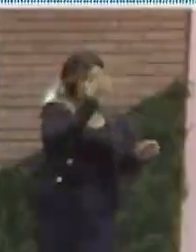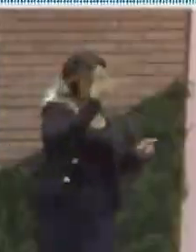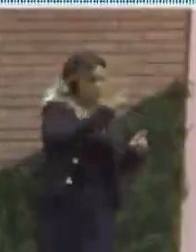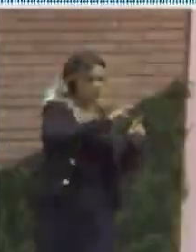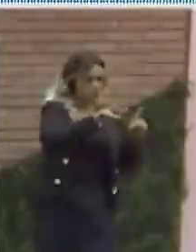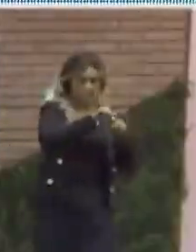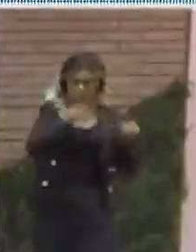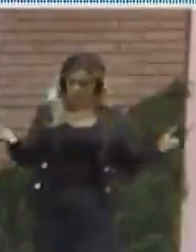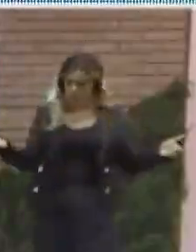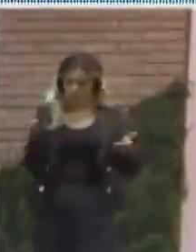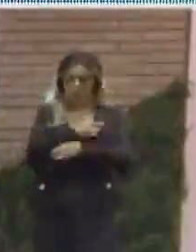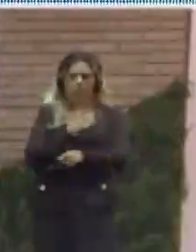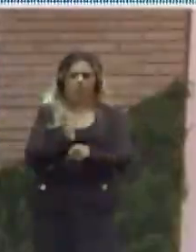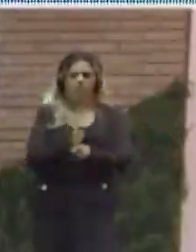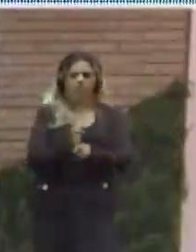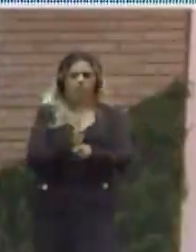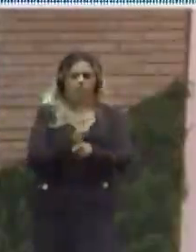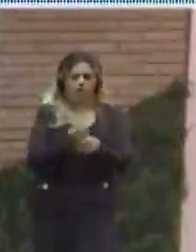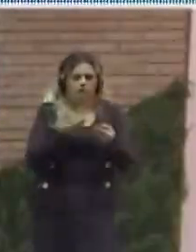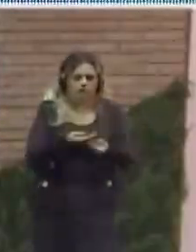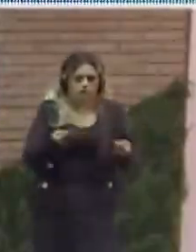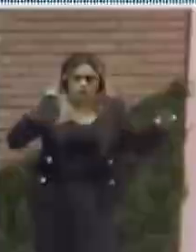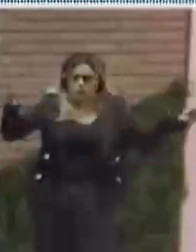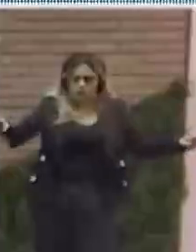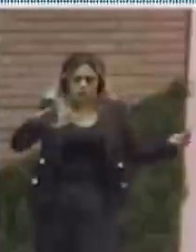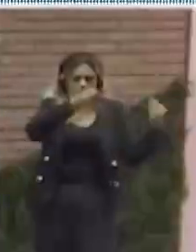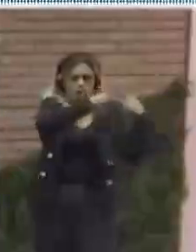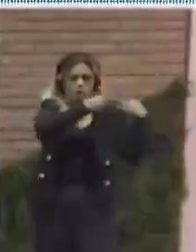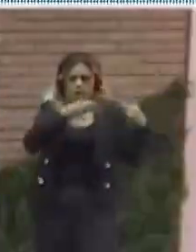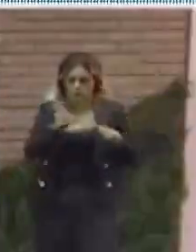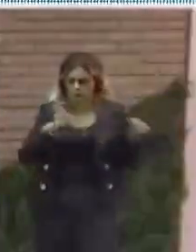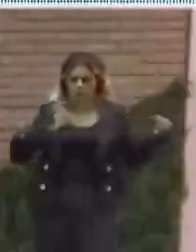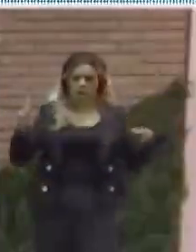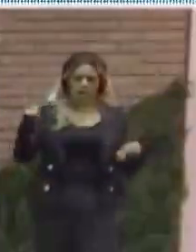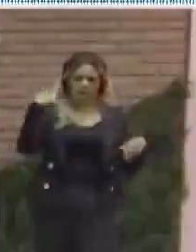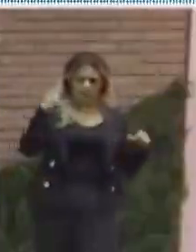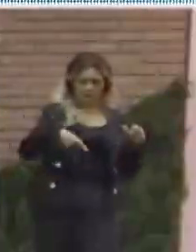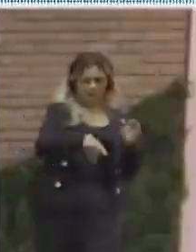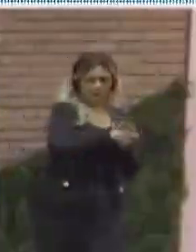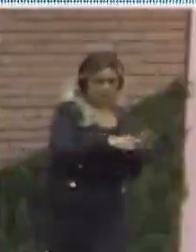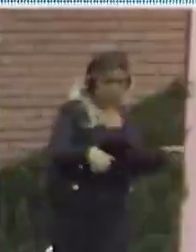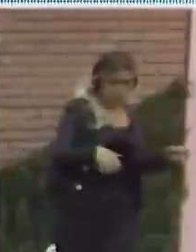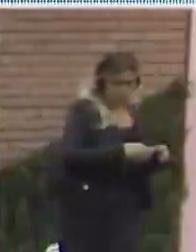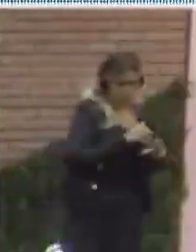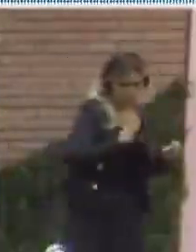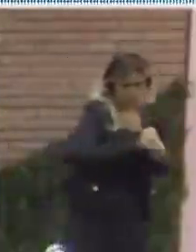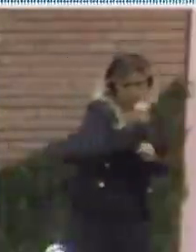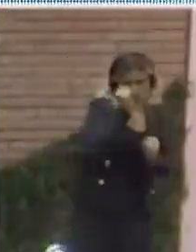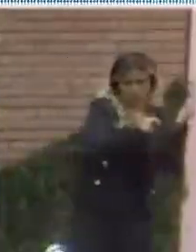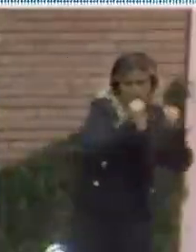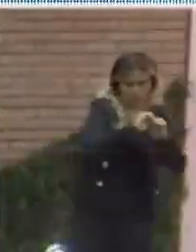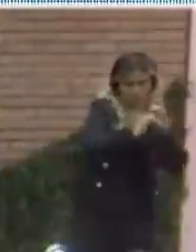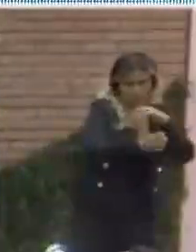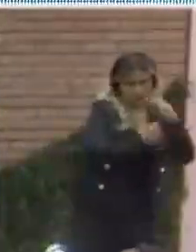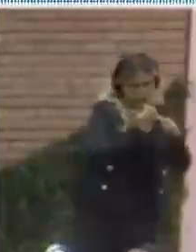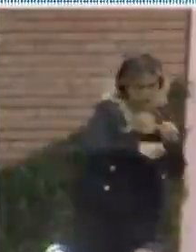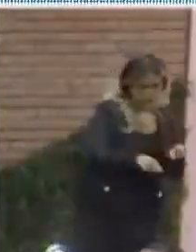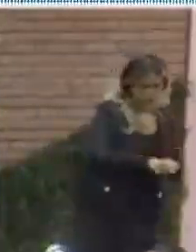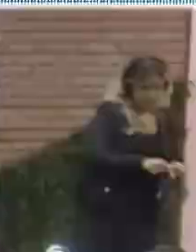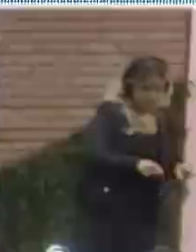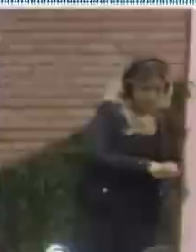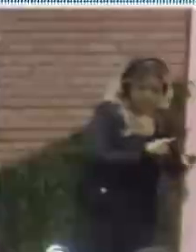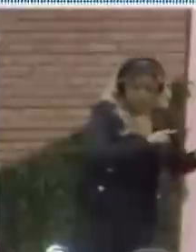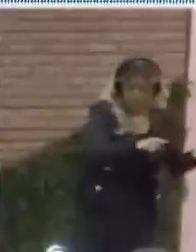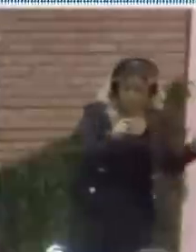de gestão compartilhada que Ilso prega muito na nossa comissão de obras industriais e corporativas, mas ela